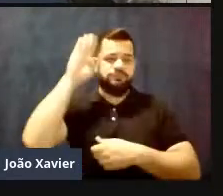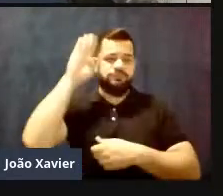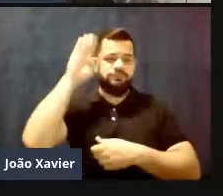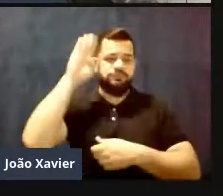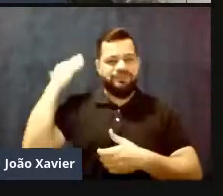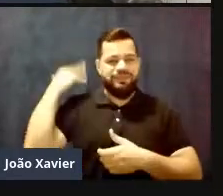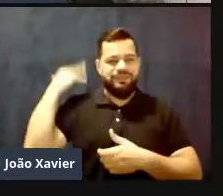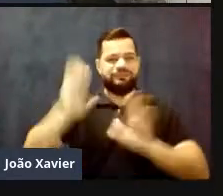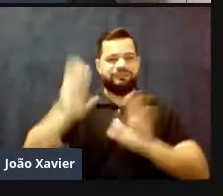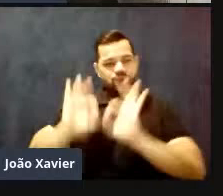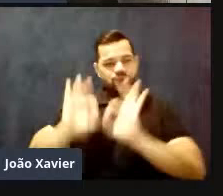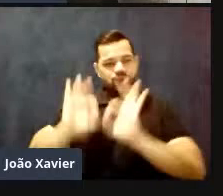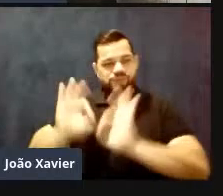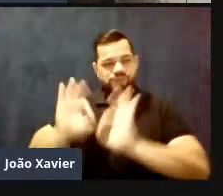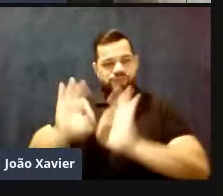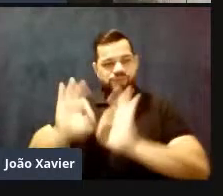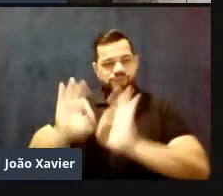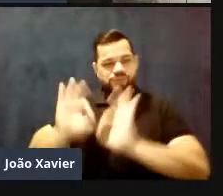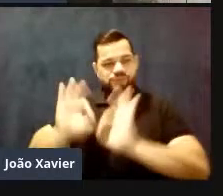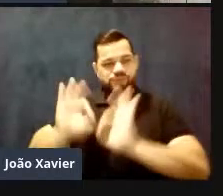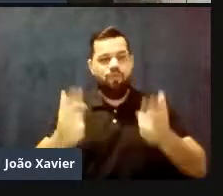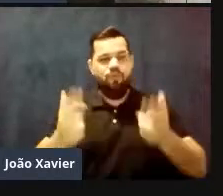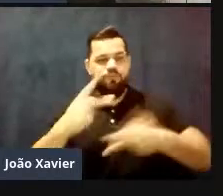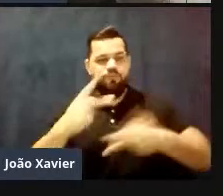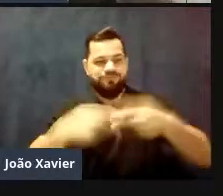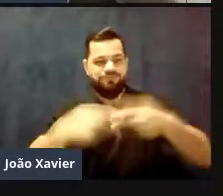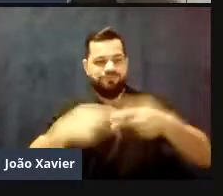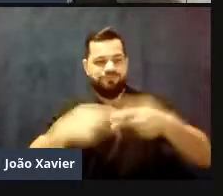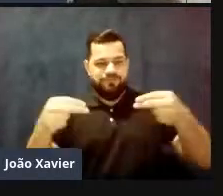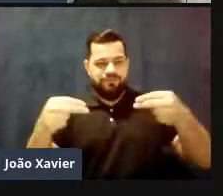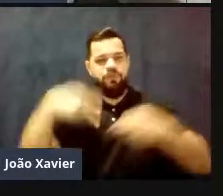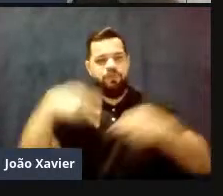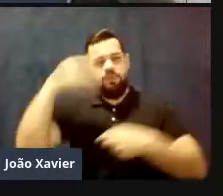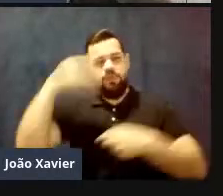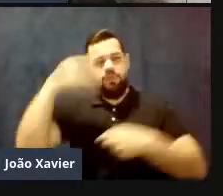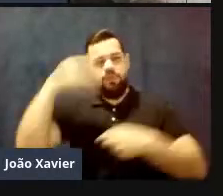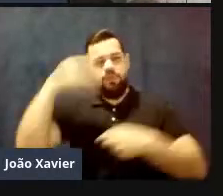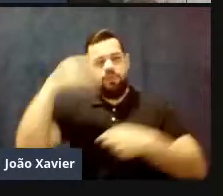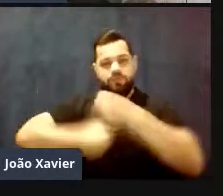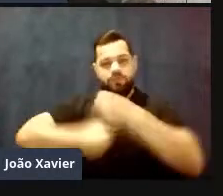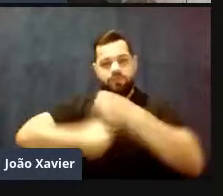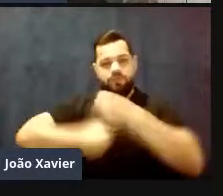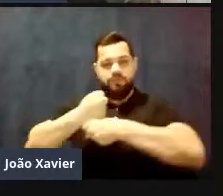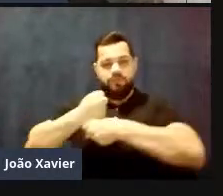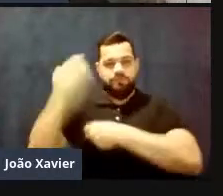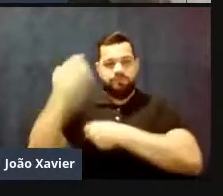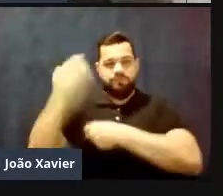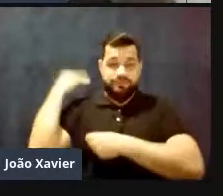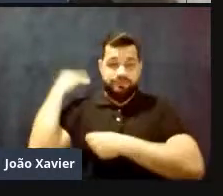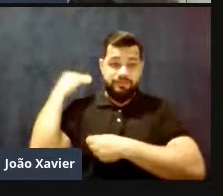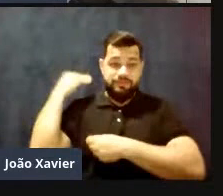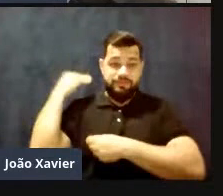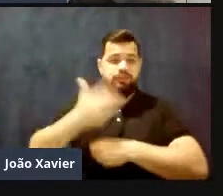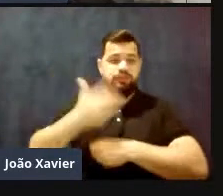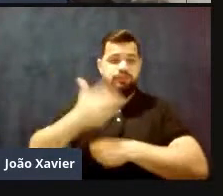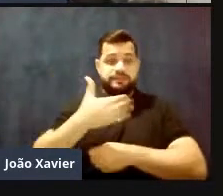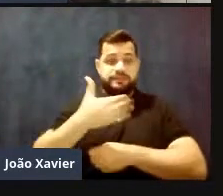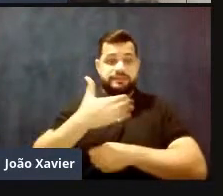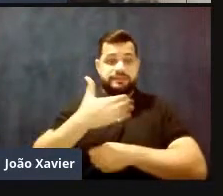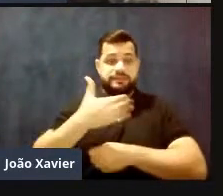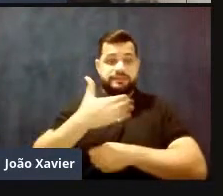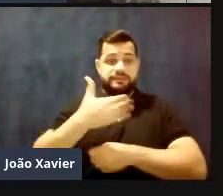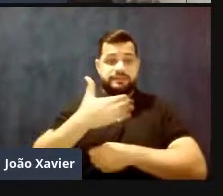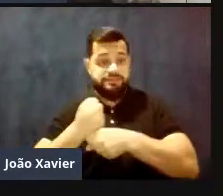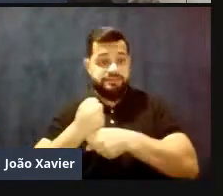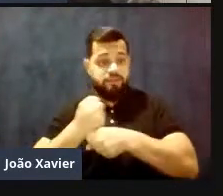nós. Eu lembro que ano passado, em 2019, nós completávamos 10 anos do curso de nutrição na Universidade Federal do Acre e a gente conseguiu inaugurar isso